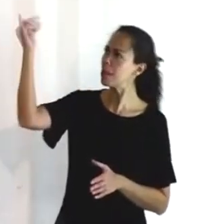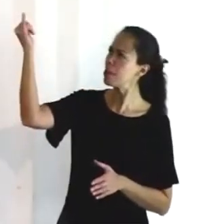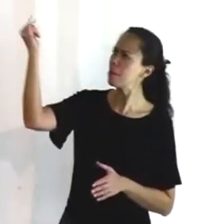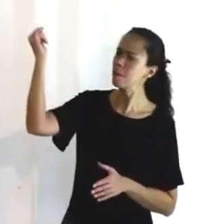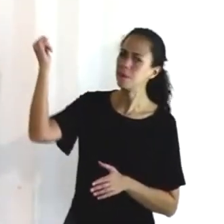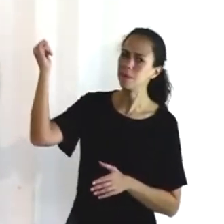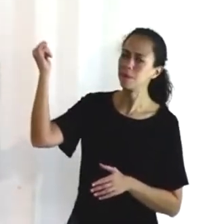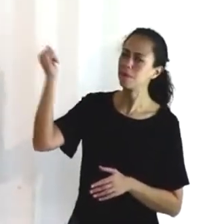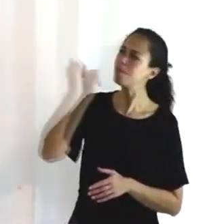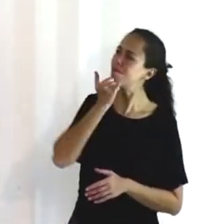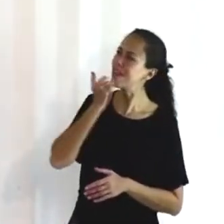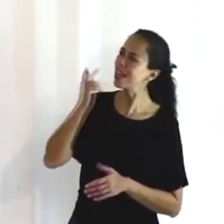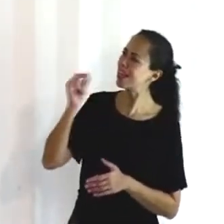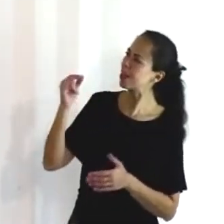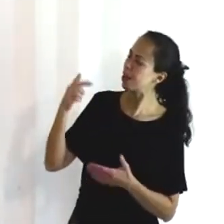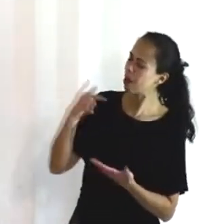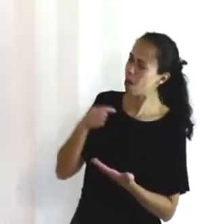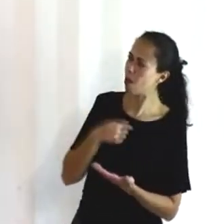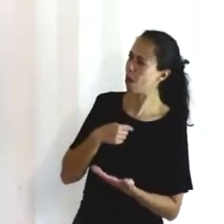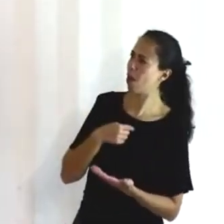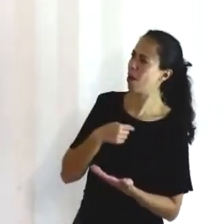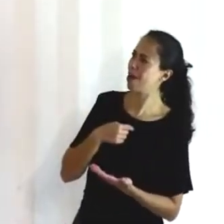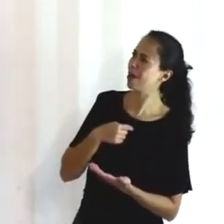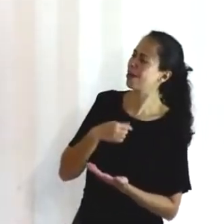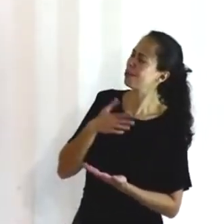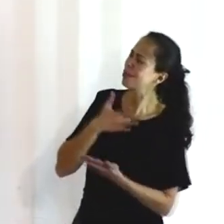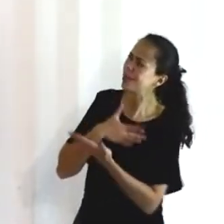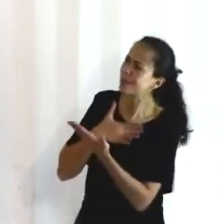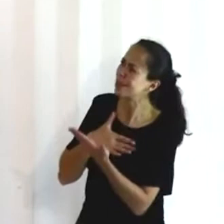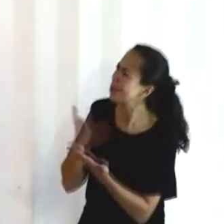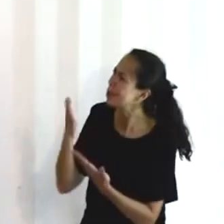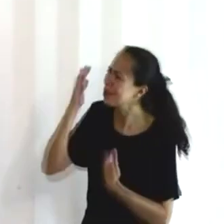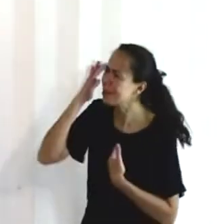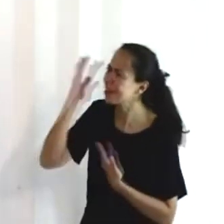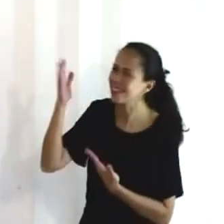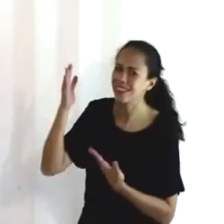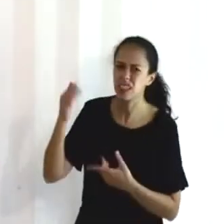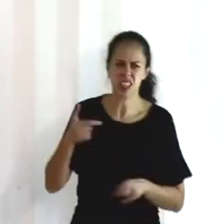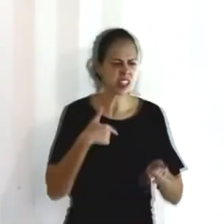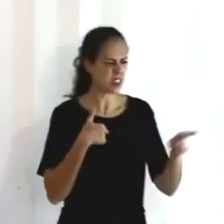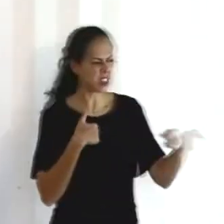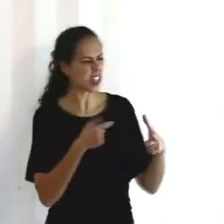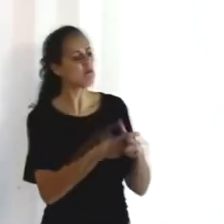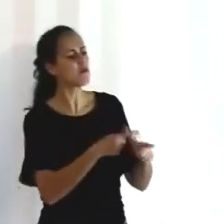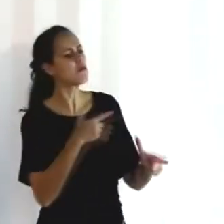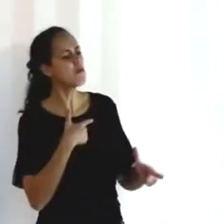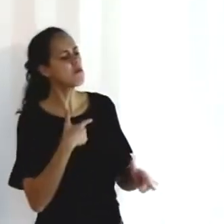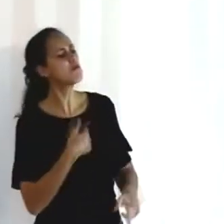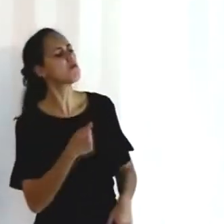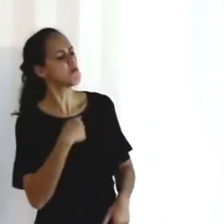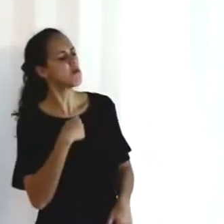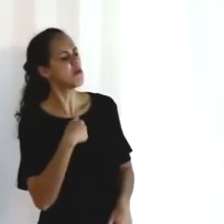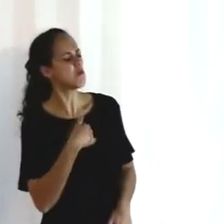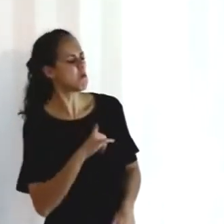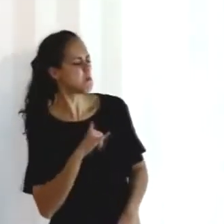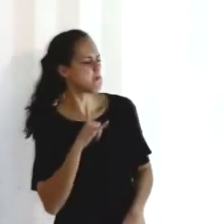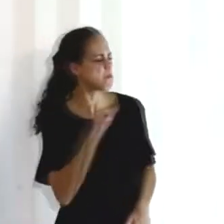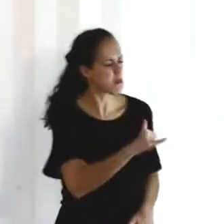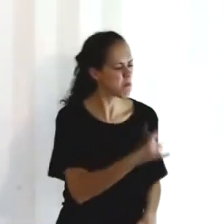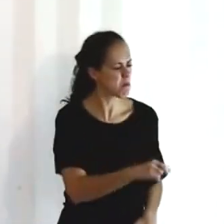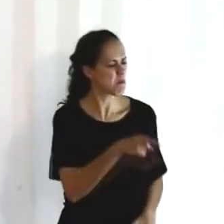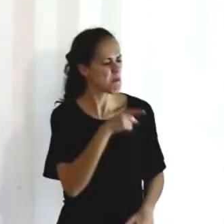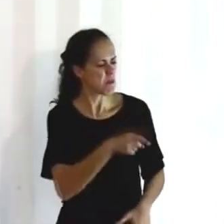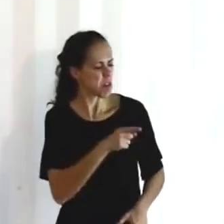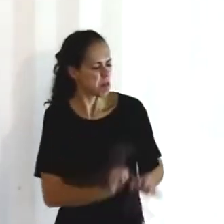somos pobres em misericórdia. A pobreza da misericórdia que temos nos separa muito do amor de Deus,